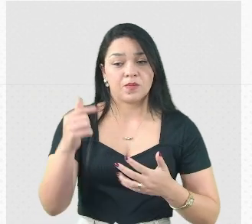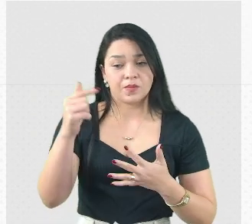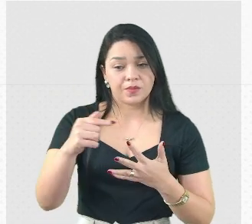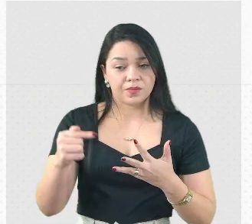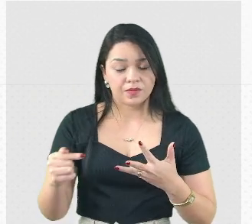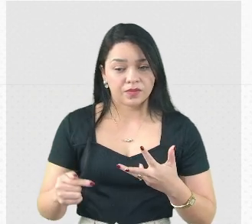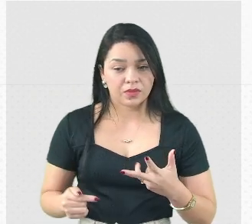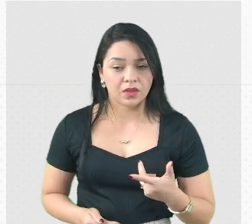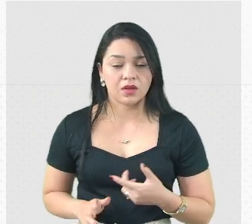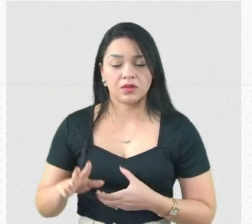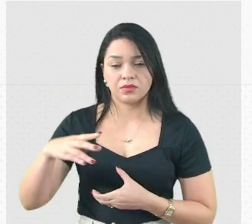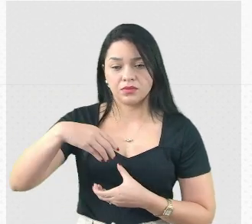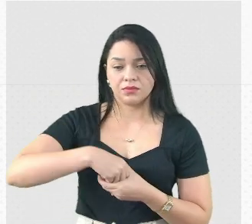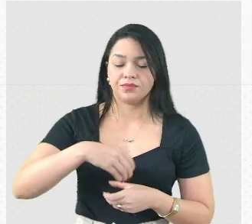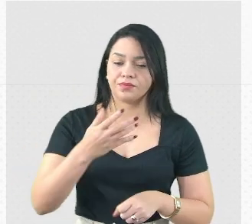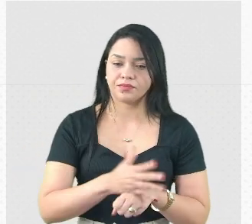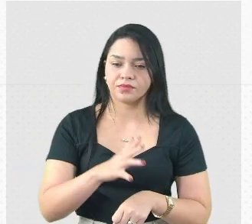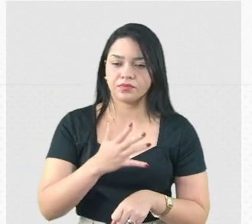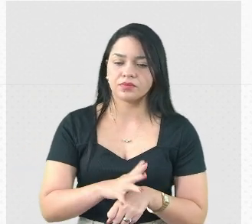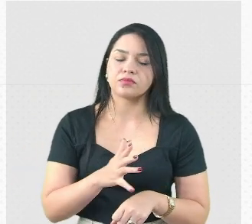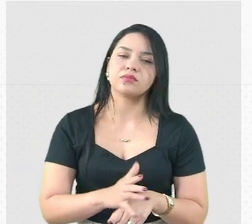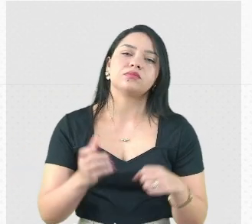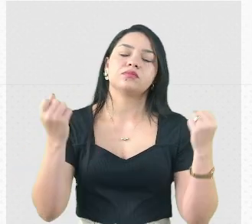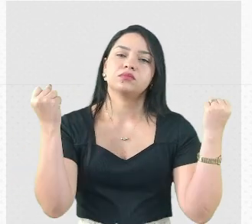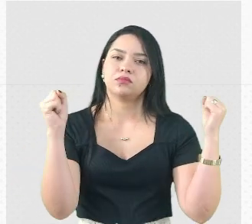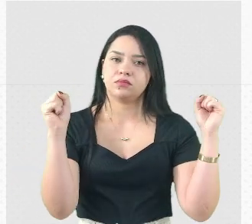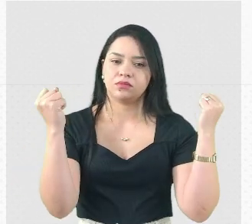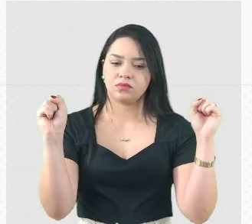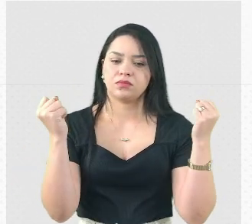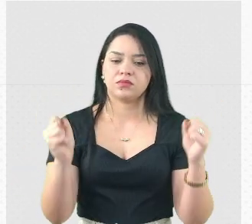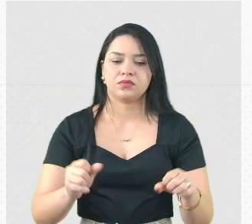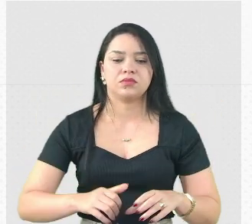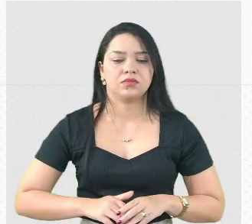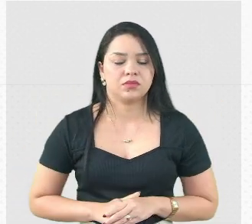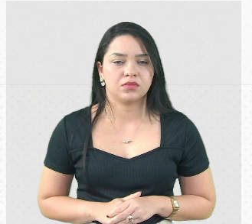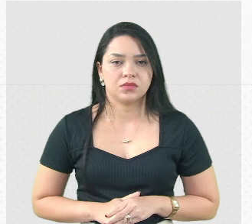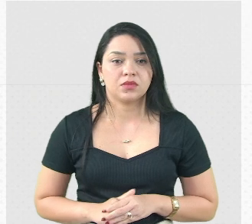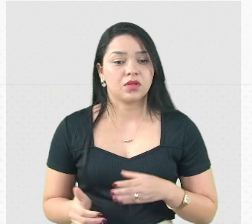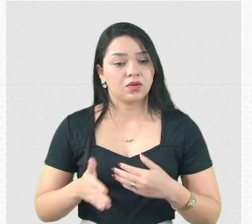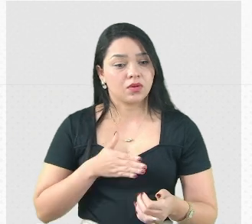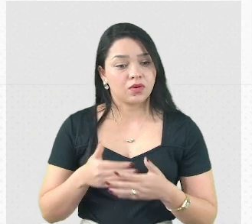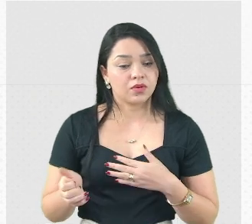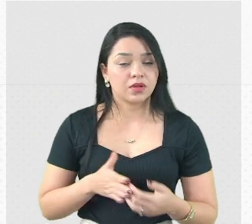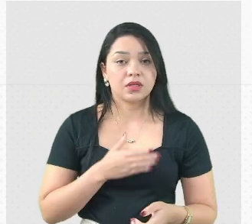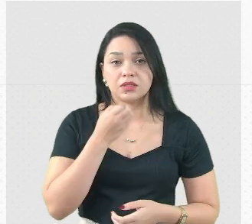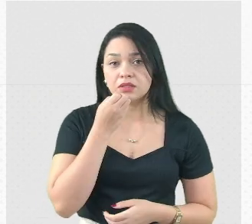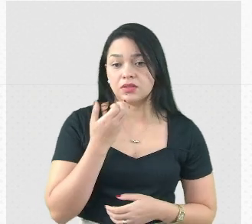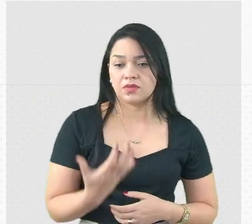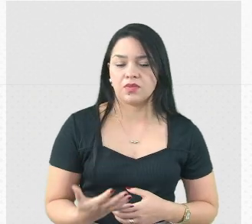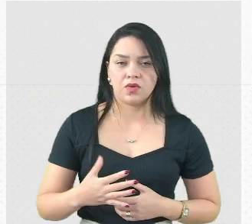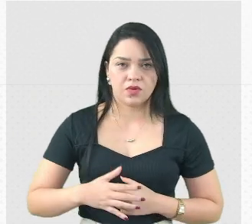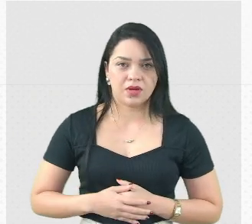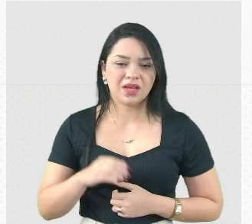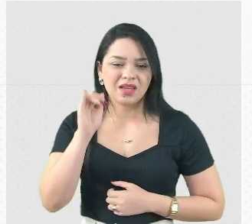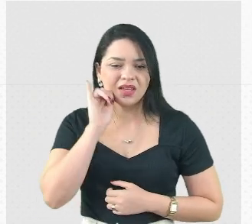são trazidos dentro da prática de exercícios físicos, de ginástica, qualquer ela que seja. Por exemplo, essa imagem aí é um grupo